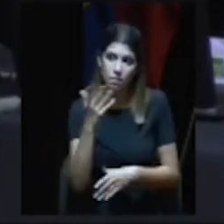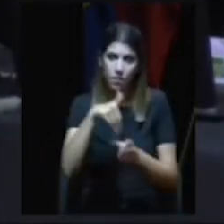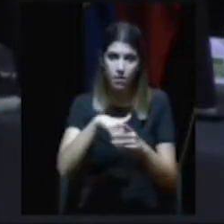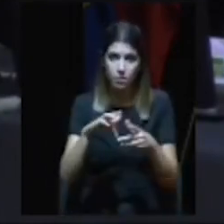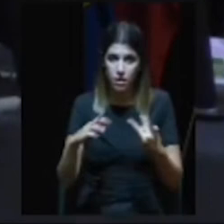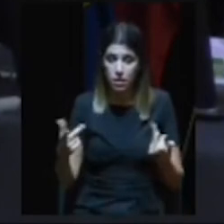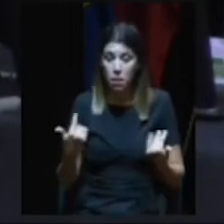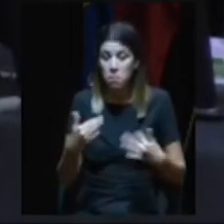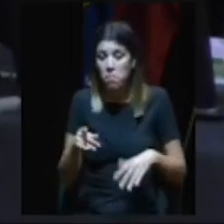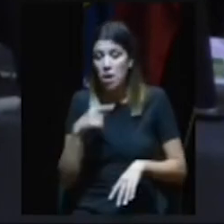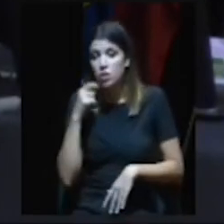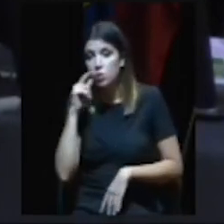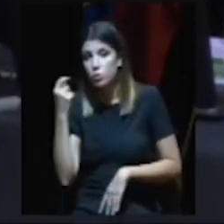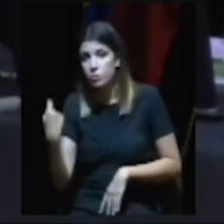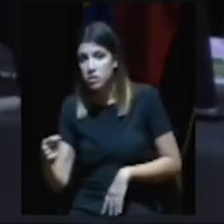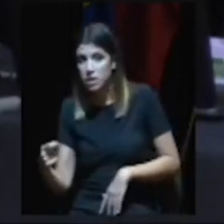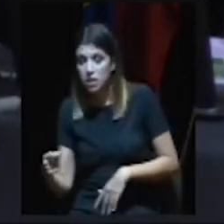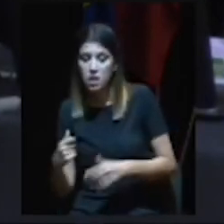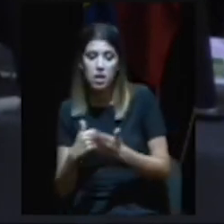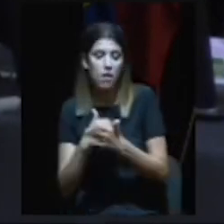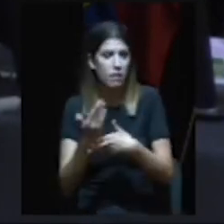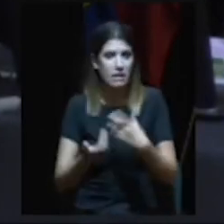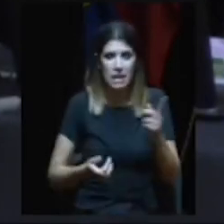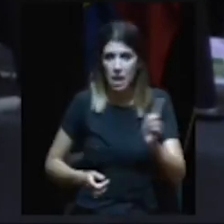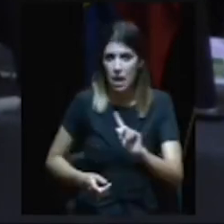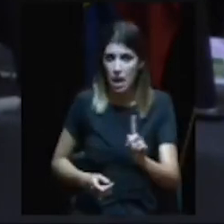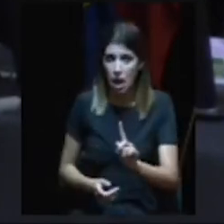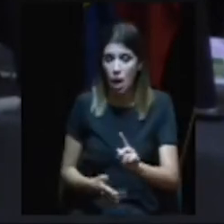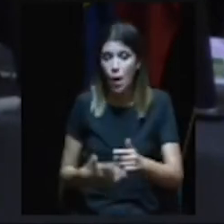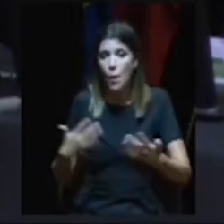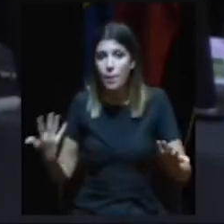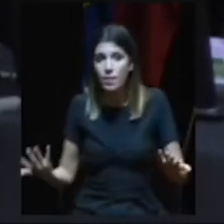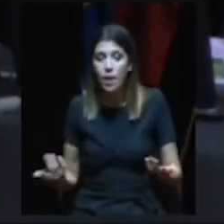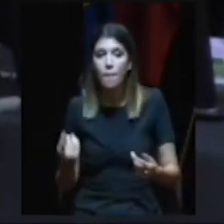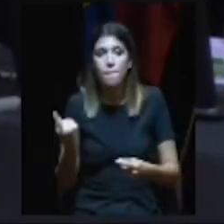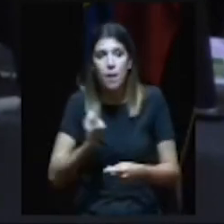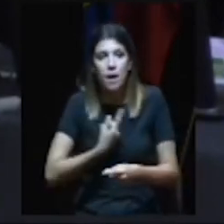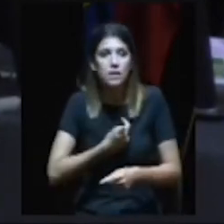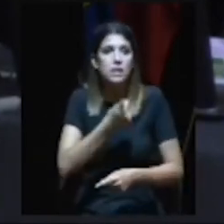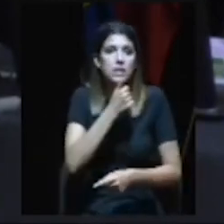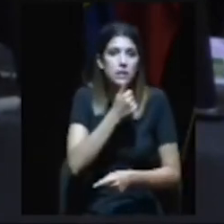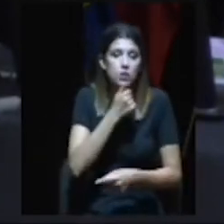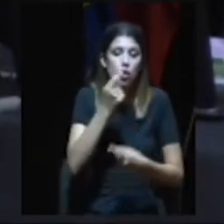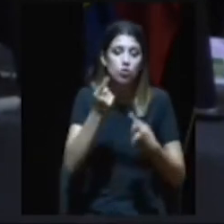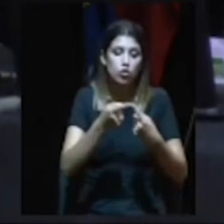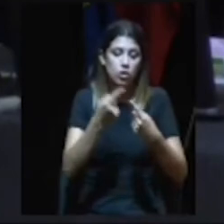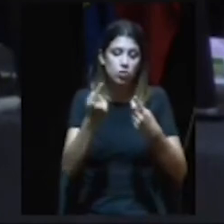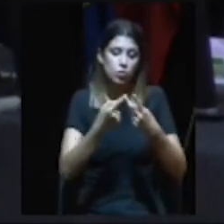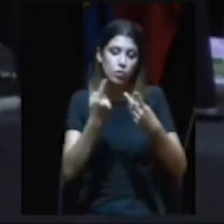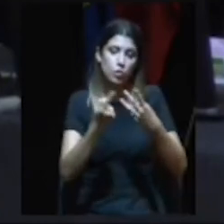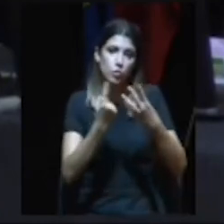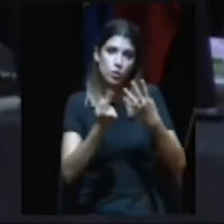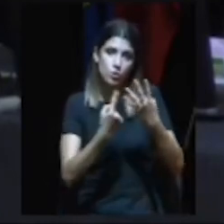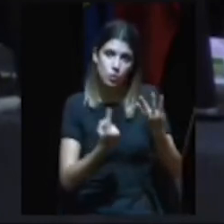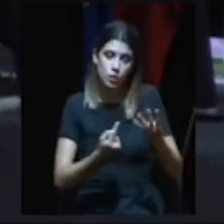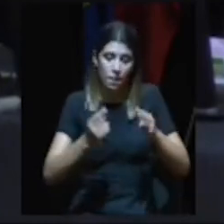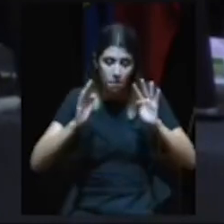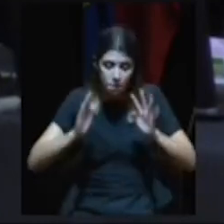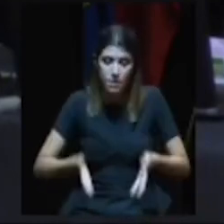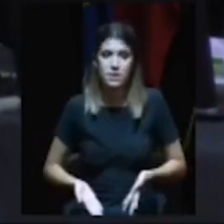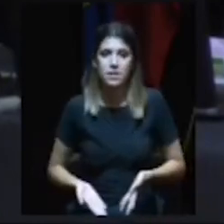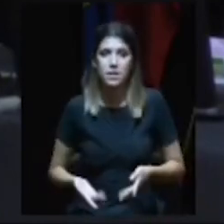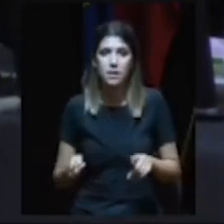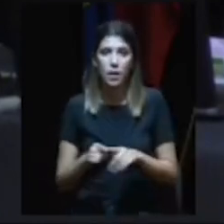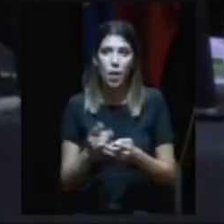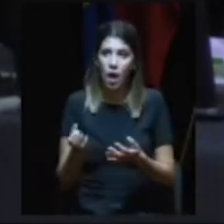simultaneamente, o Presidente da Câmara diz que não vai avançar com ela. E, portanto, aquilo que efetivamente é preciso é